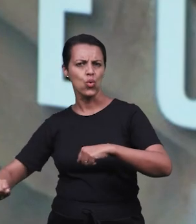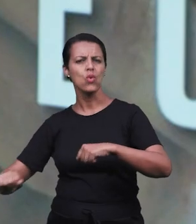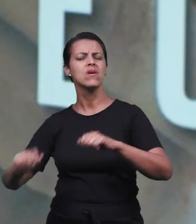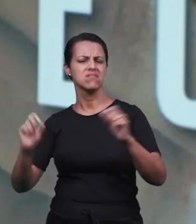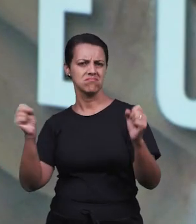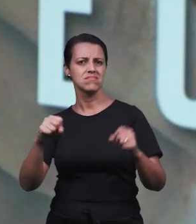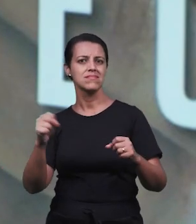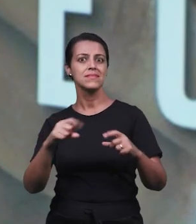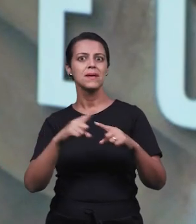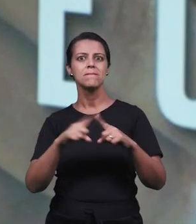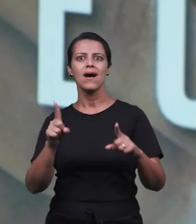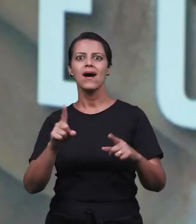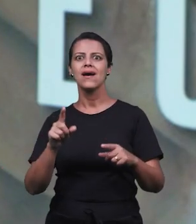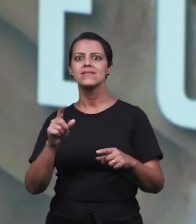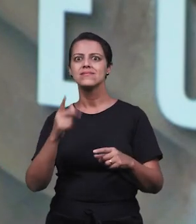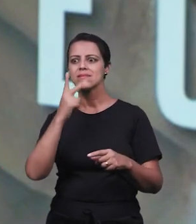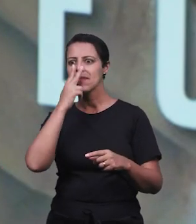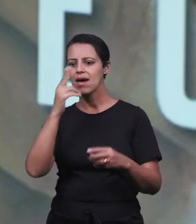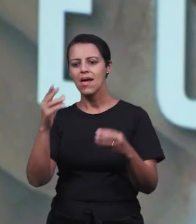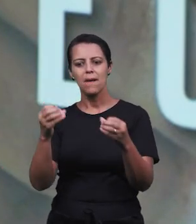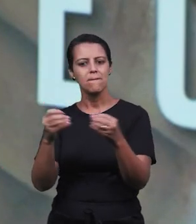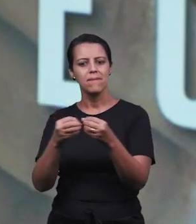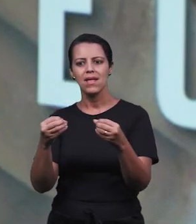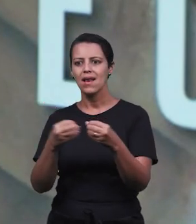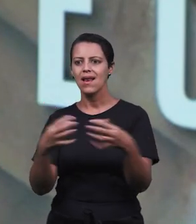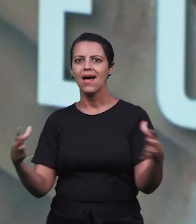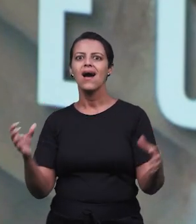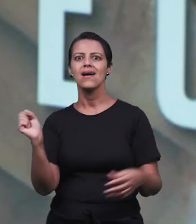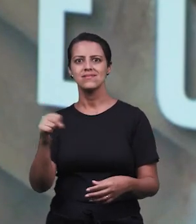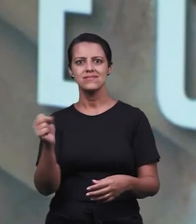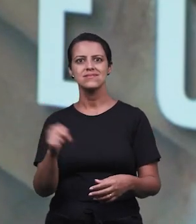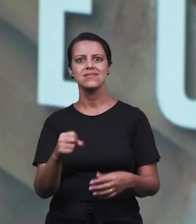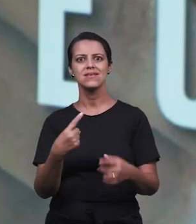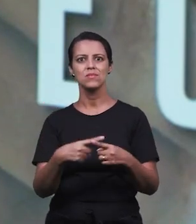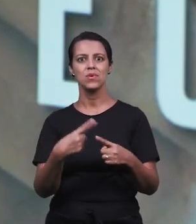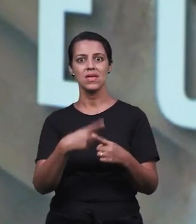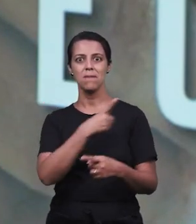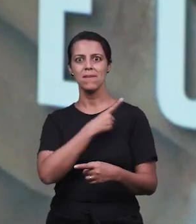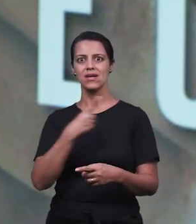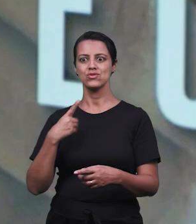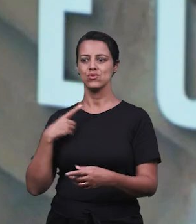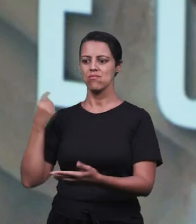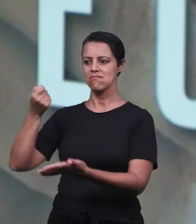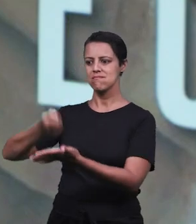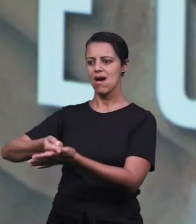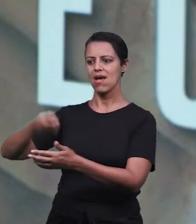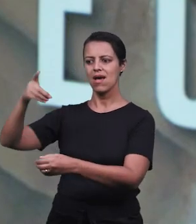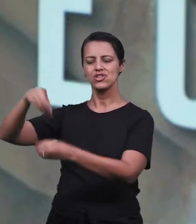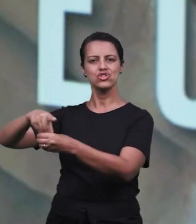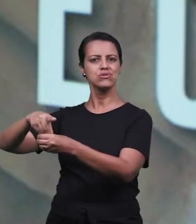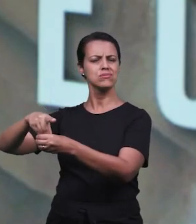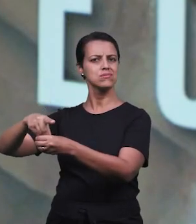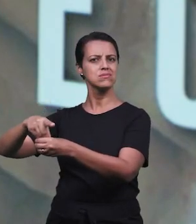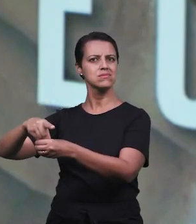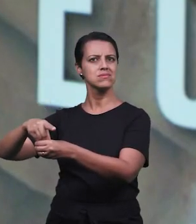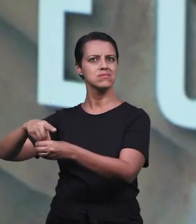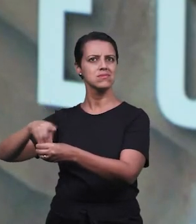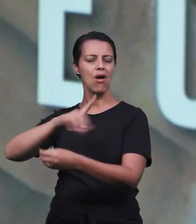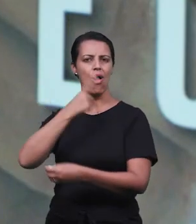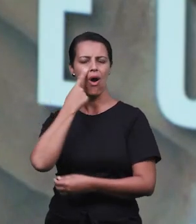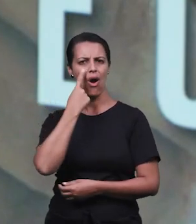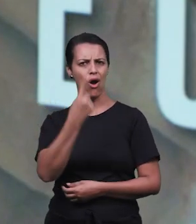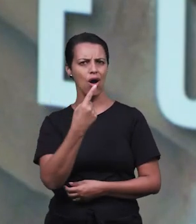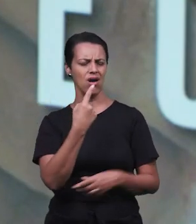maior milagre é o pastor ser voluntário. Olha só, ele trabalha o dia